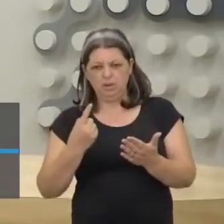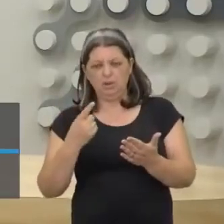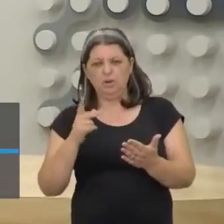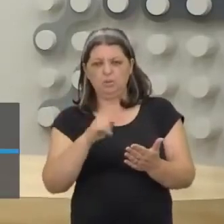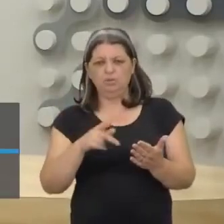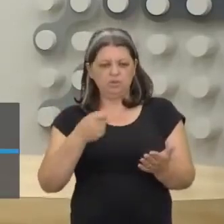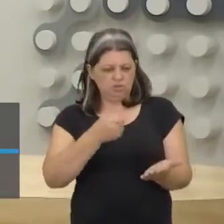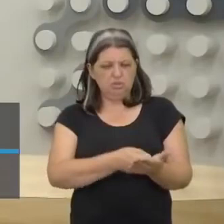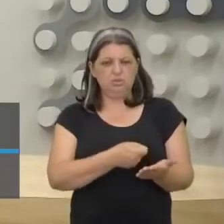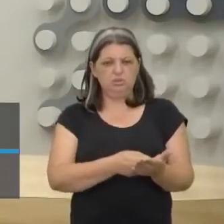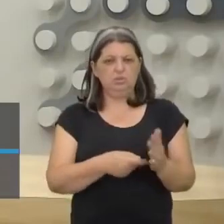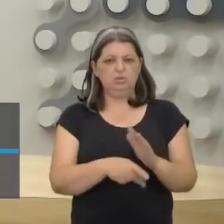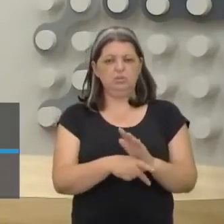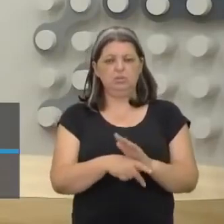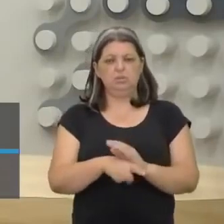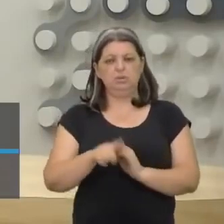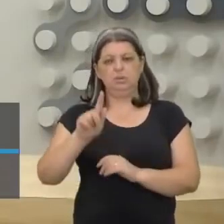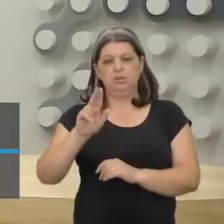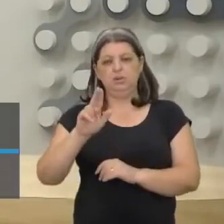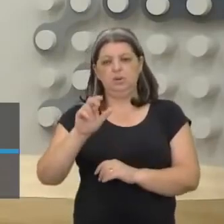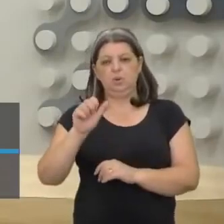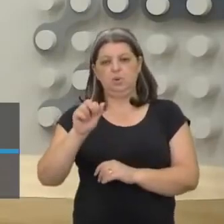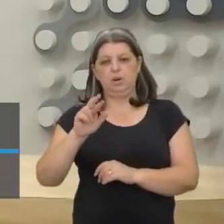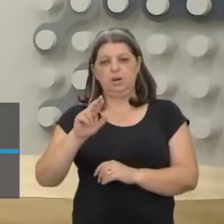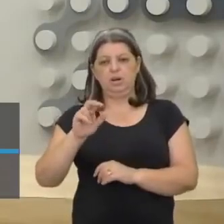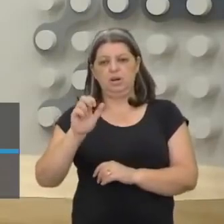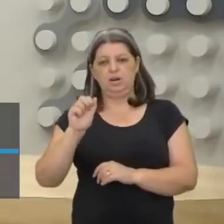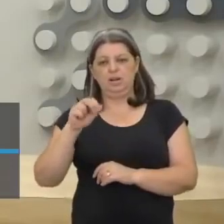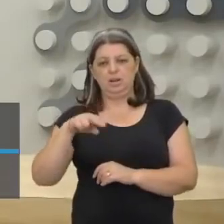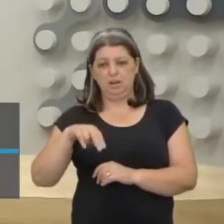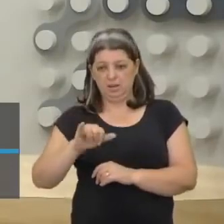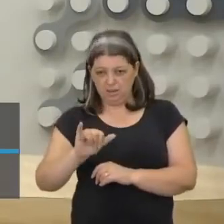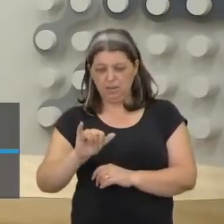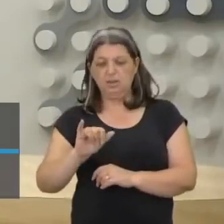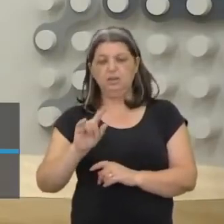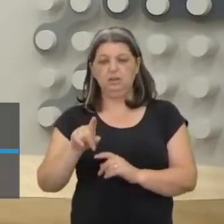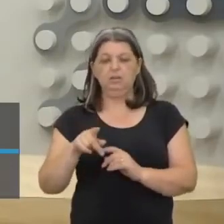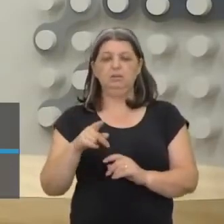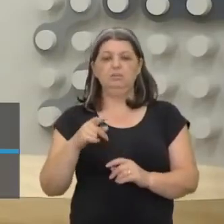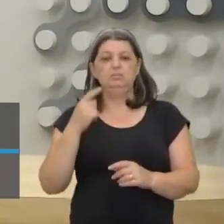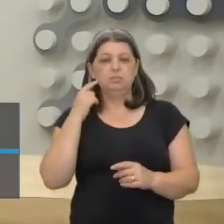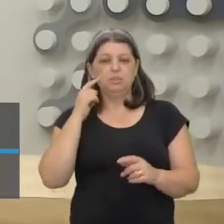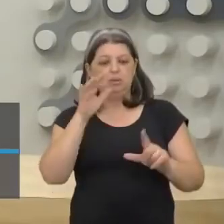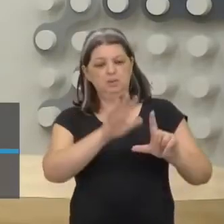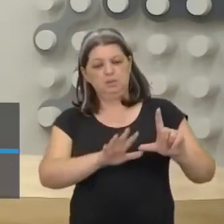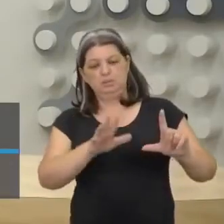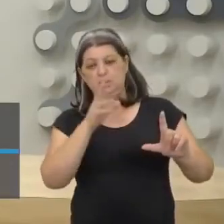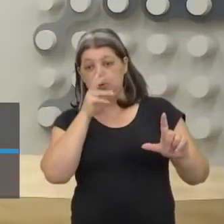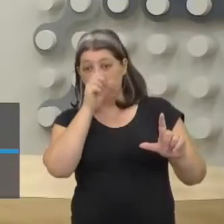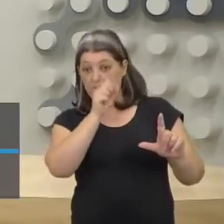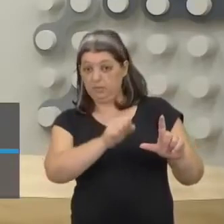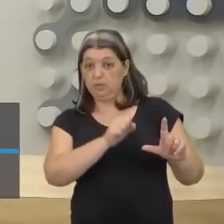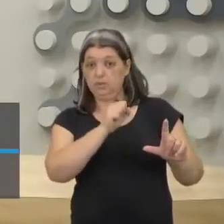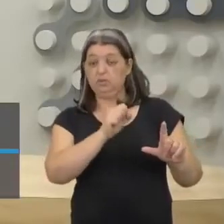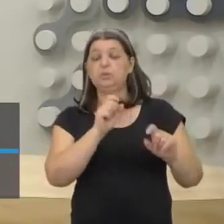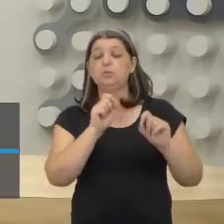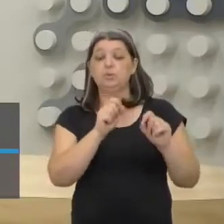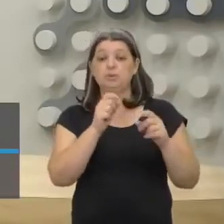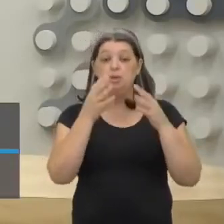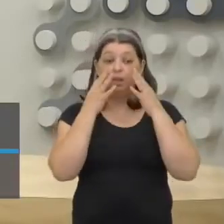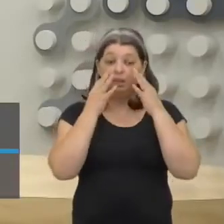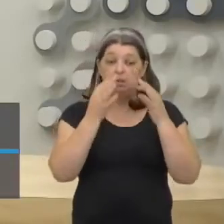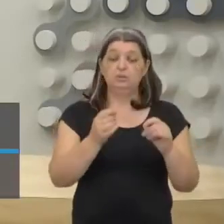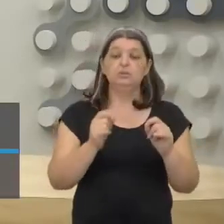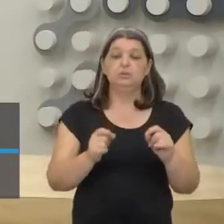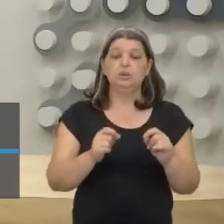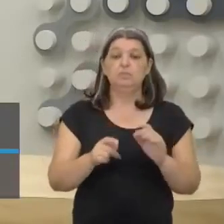professor, foi o Guarani, e me marcou muito, porque ele é um livro muito descritivo, né? A imagem é muito forte. E o que mais me chamou a atenção foi